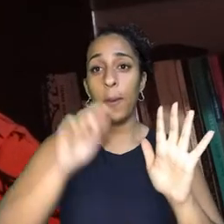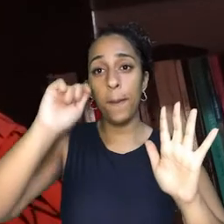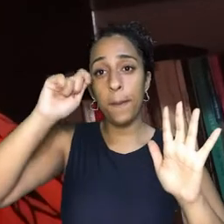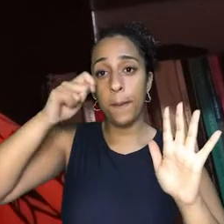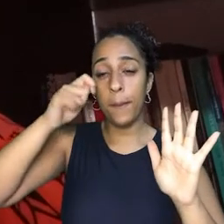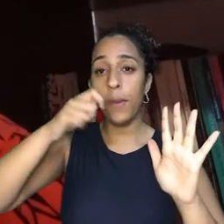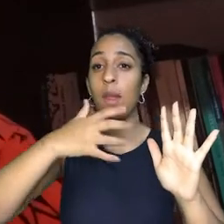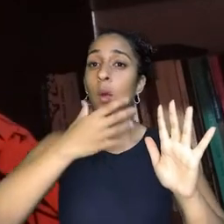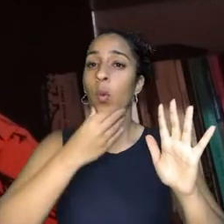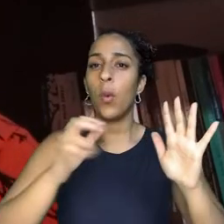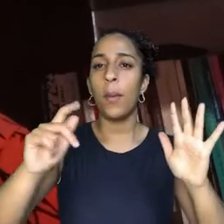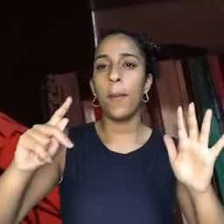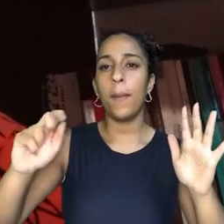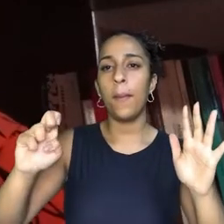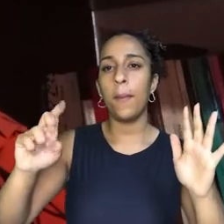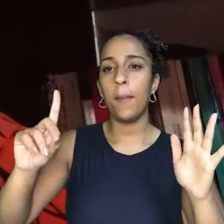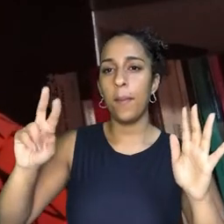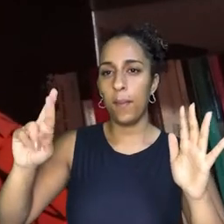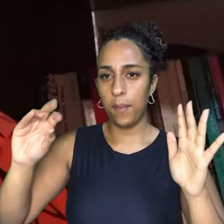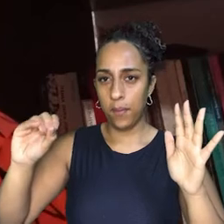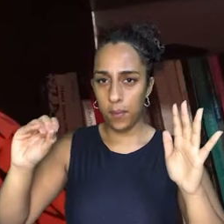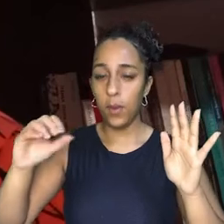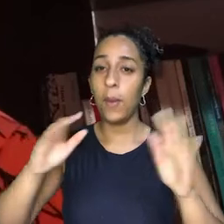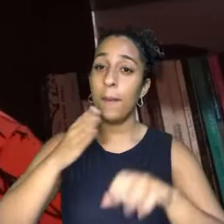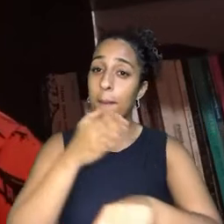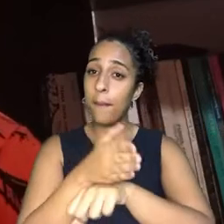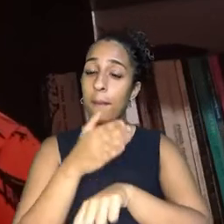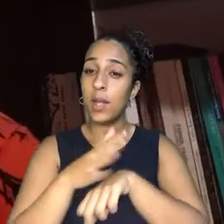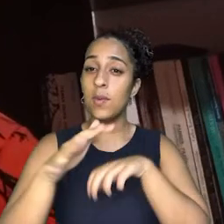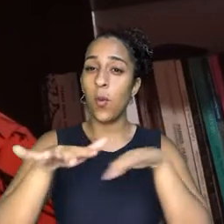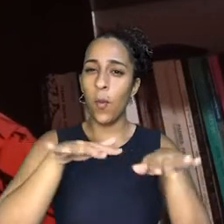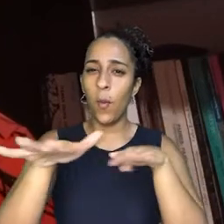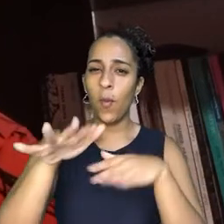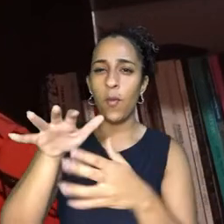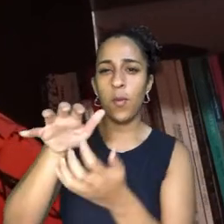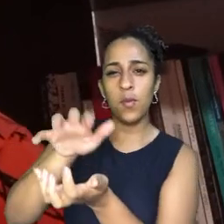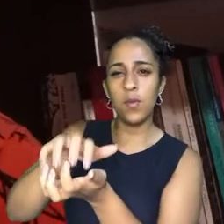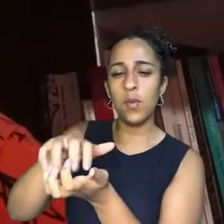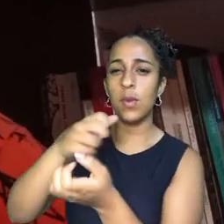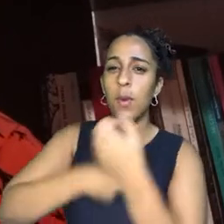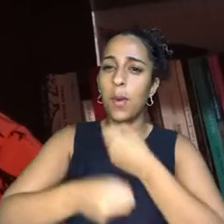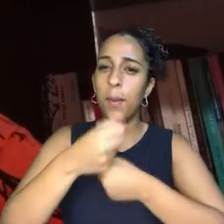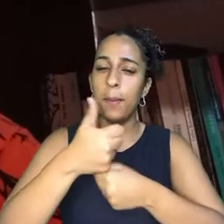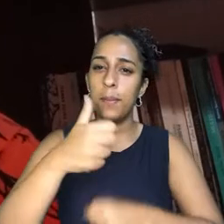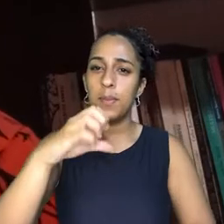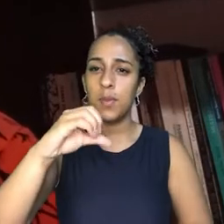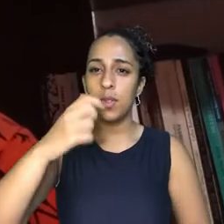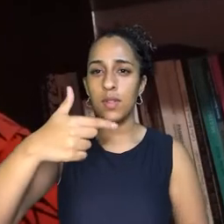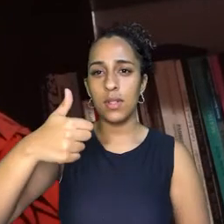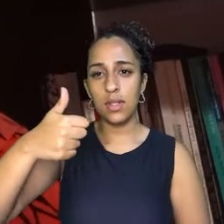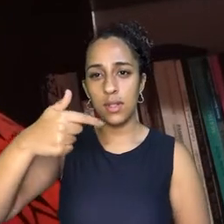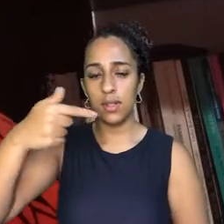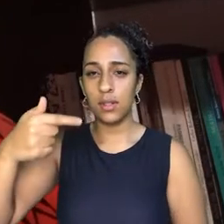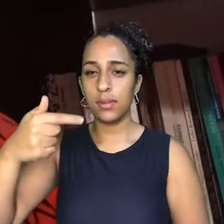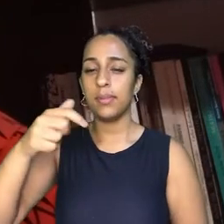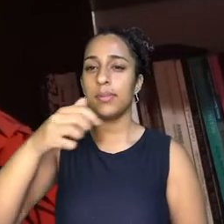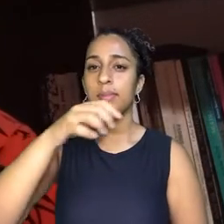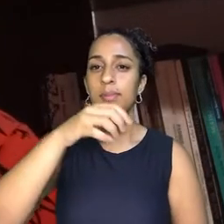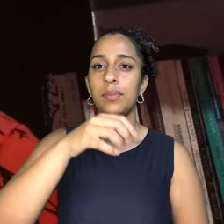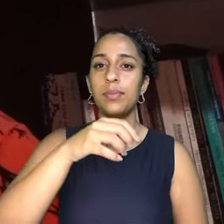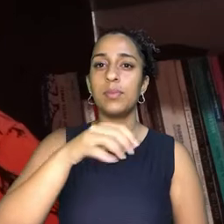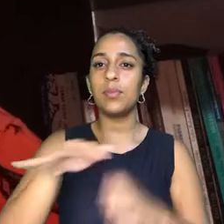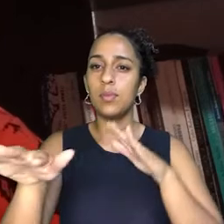o negro Pedro da Silva Pedroso atuante da Revolução Pernambucana de 1817 movimento separatista